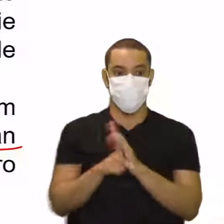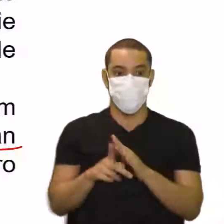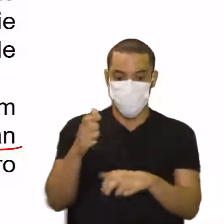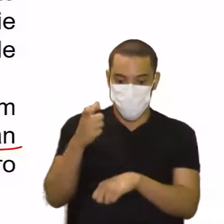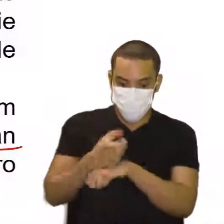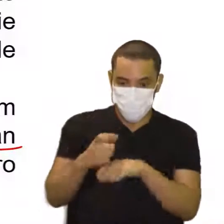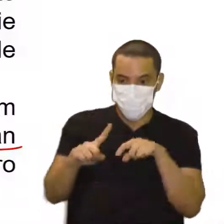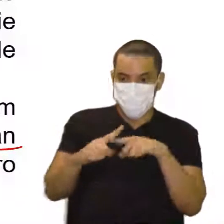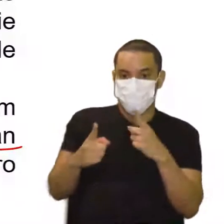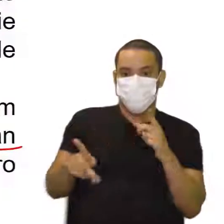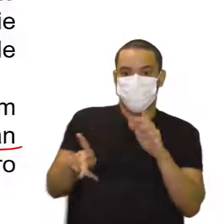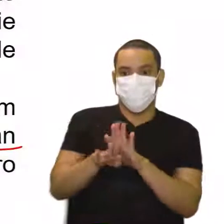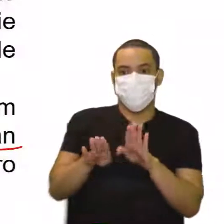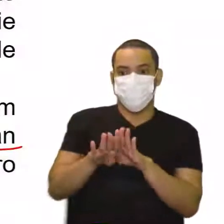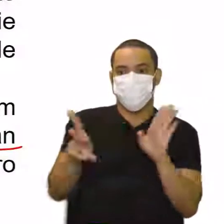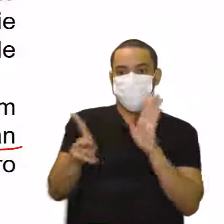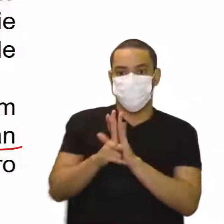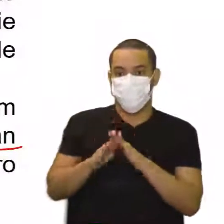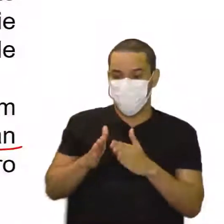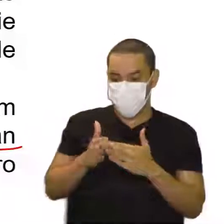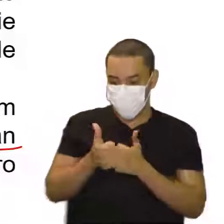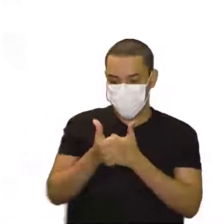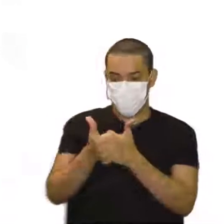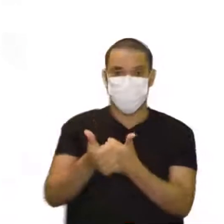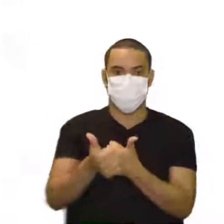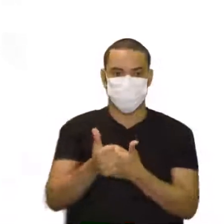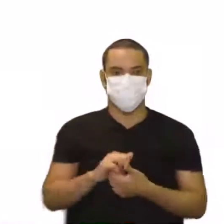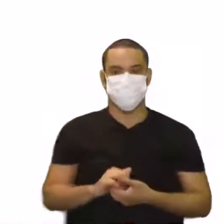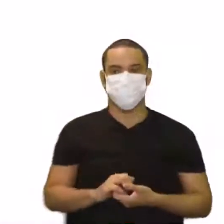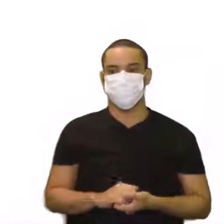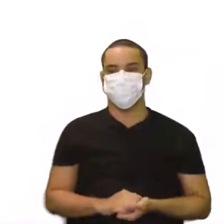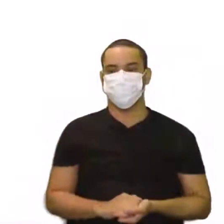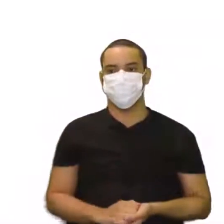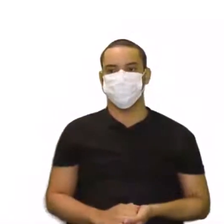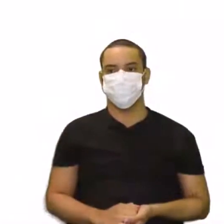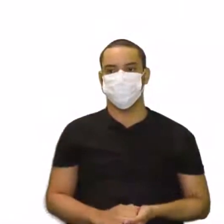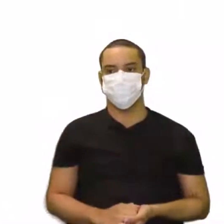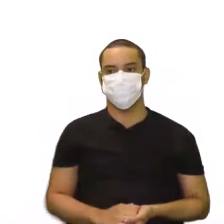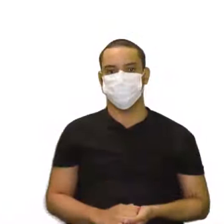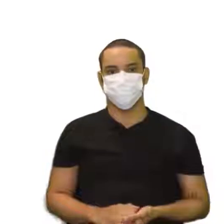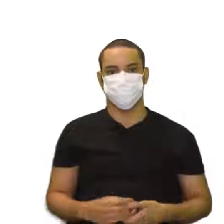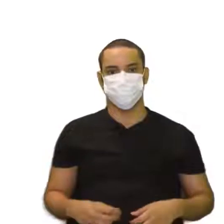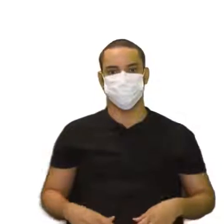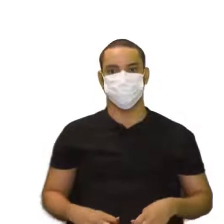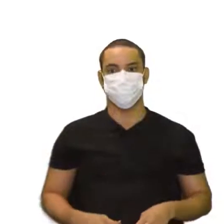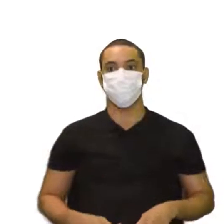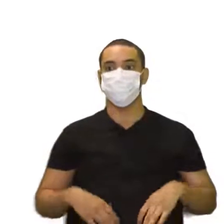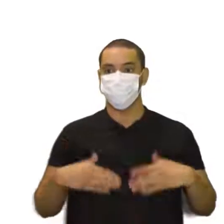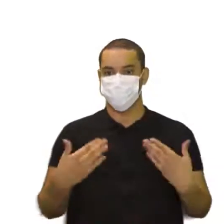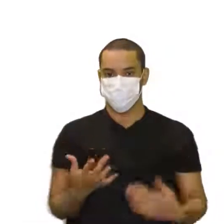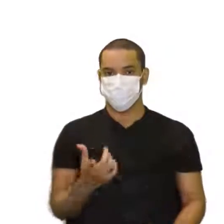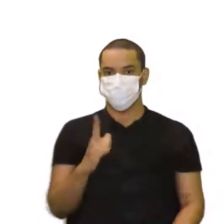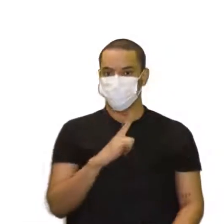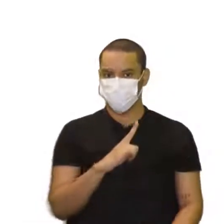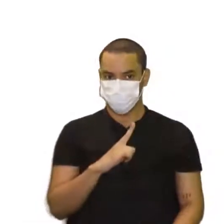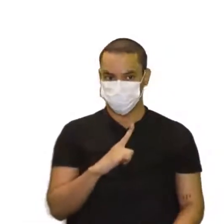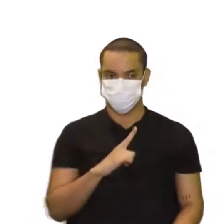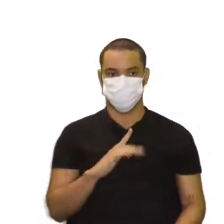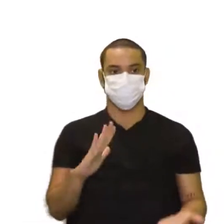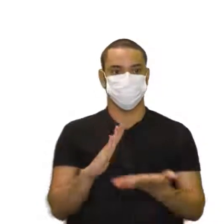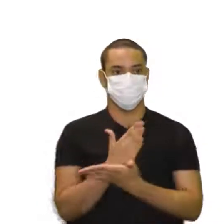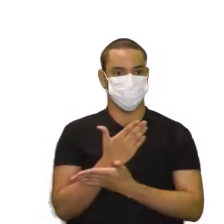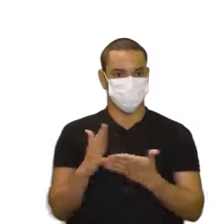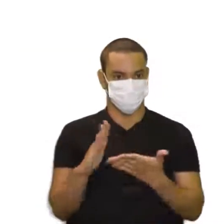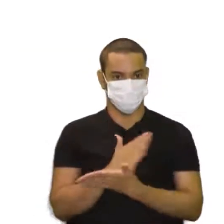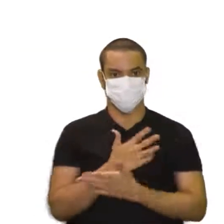apenas delimitada por um condutor, tá bom? Bom, olha só. Devido às suas dimensões consideráveis,